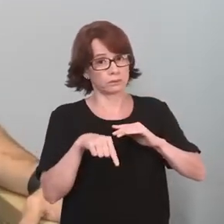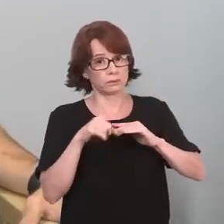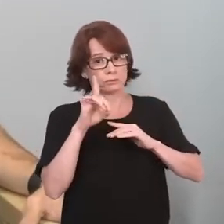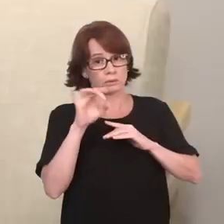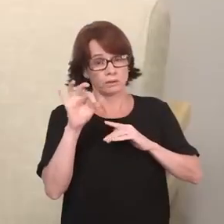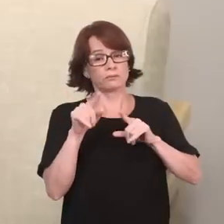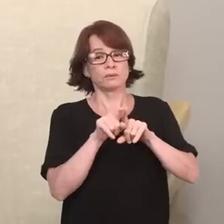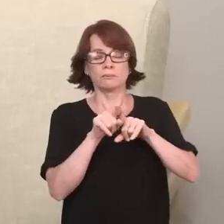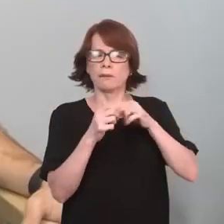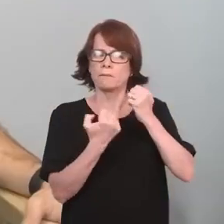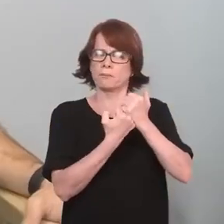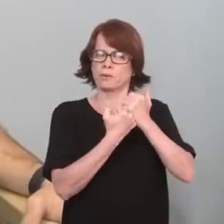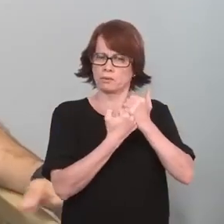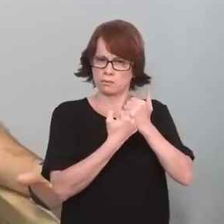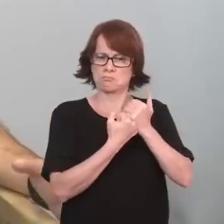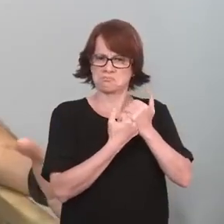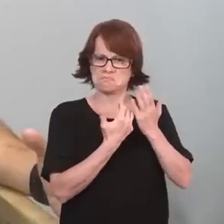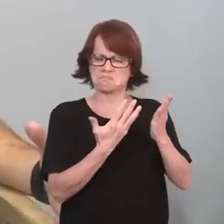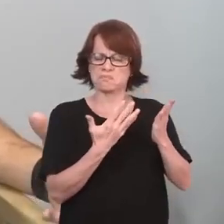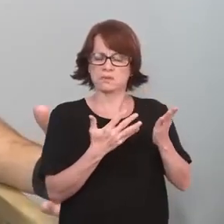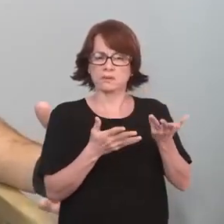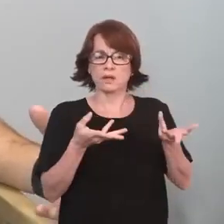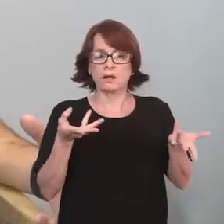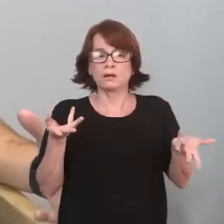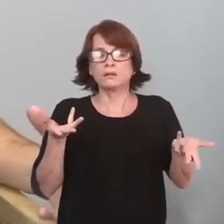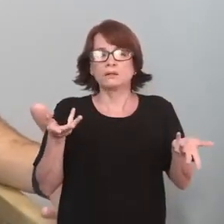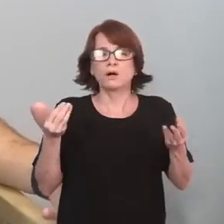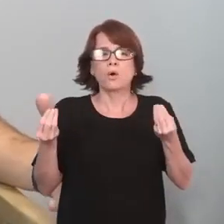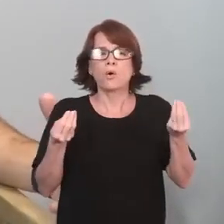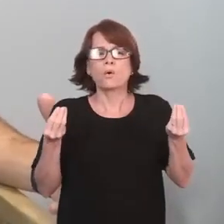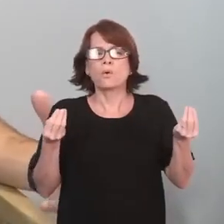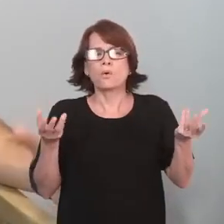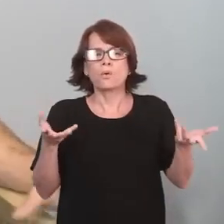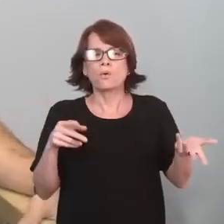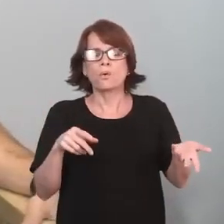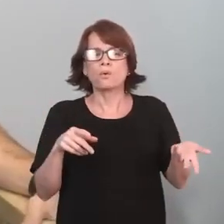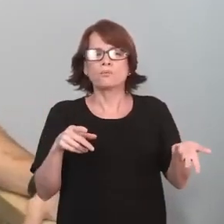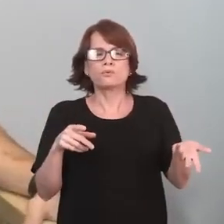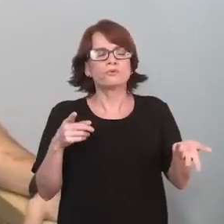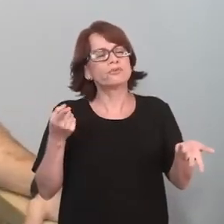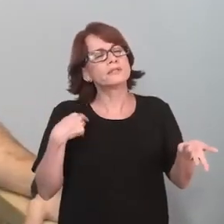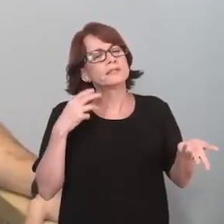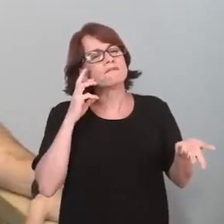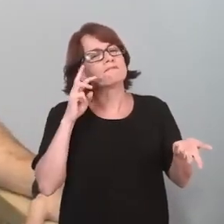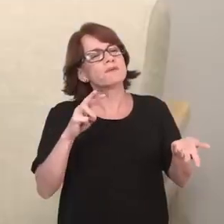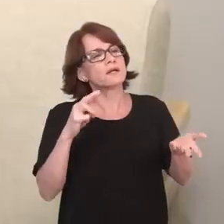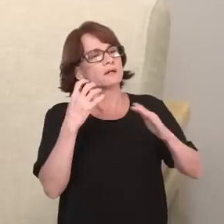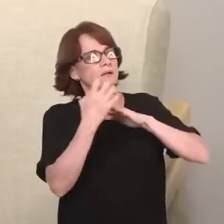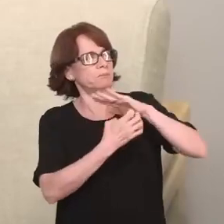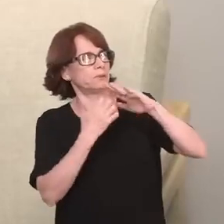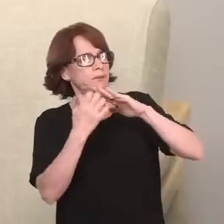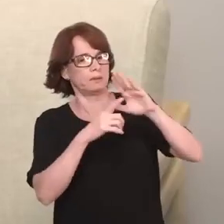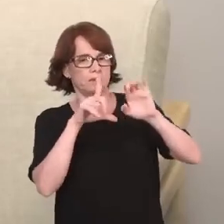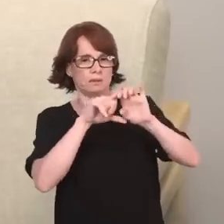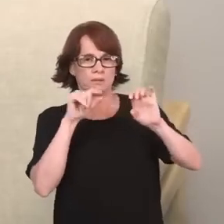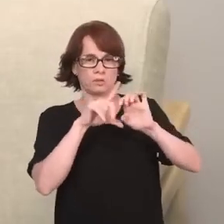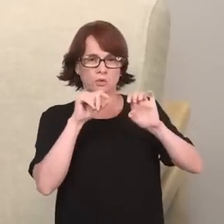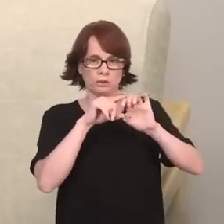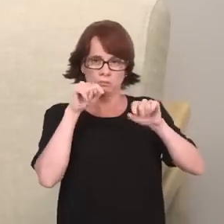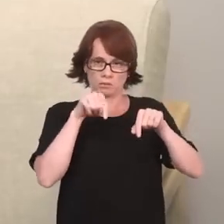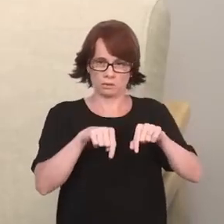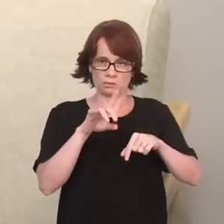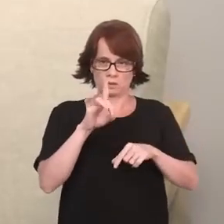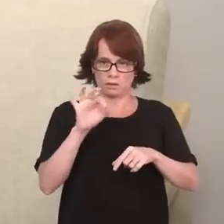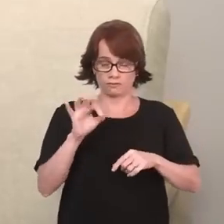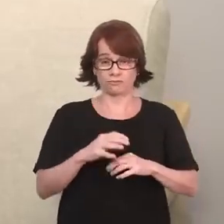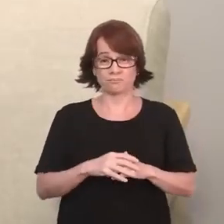te apoiaram muito. Como é que você enxerga hoje o empreendedorismo e a liberdade econômica aqui no DF? Olha,